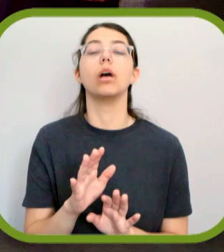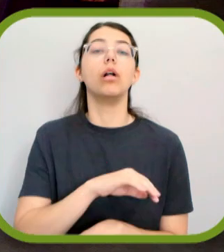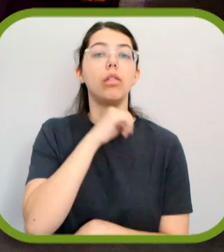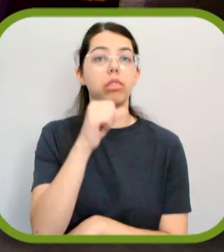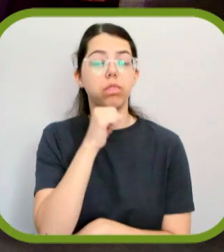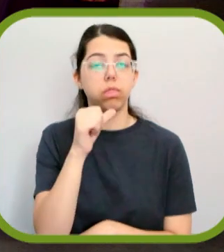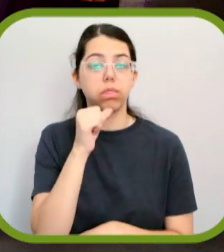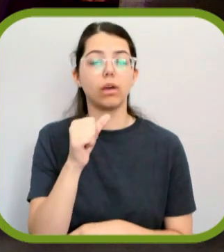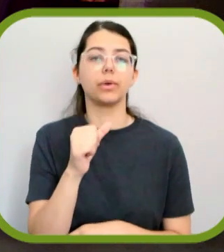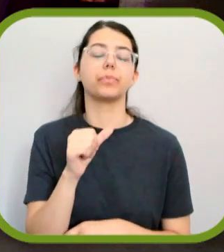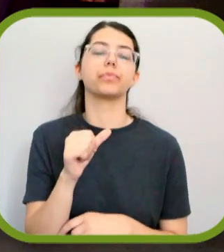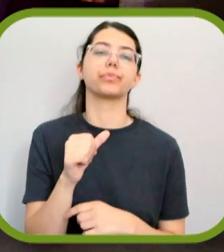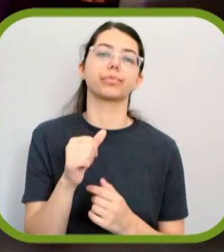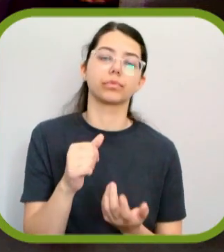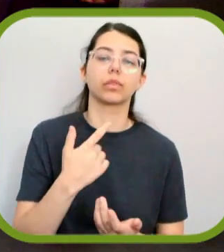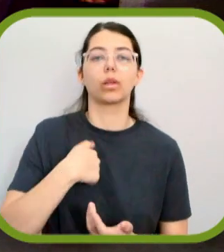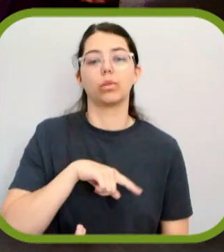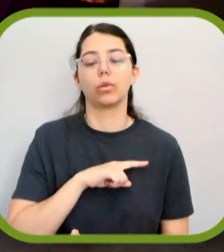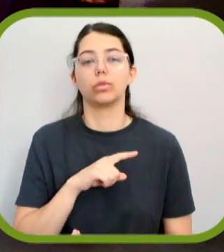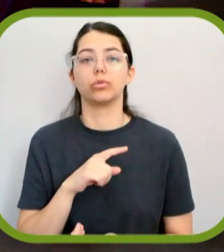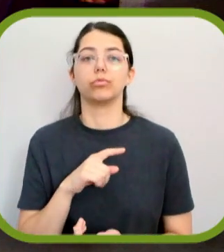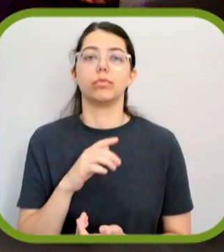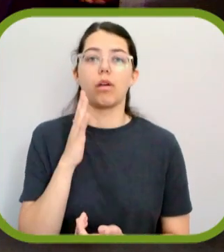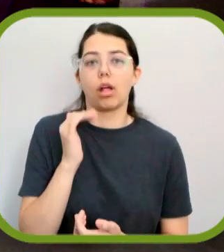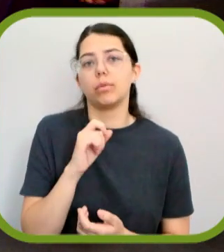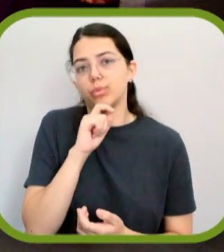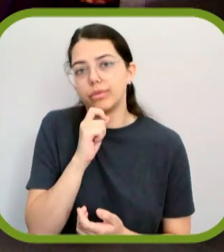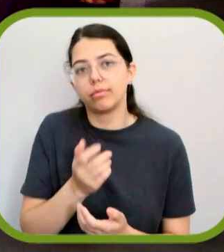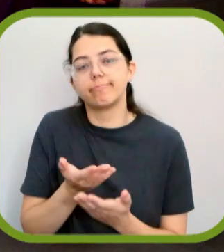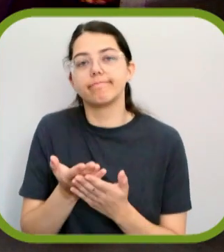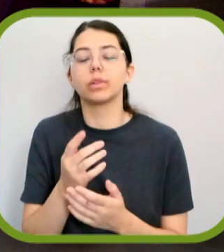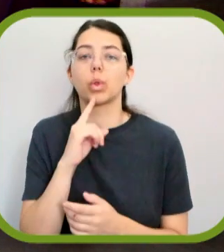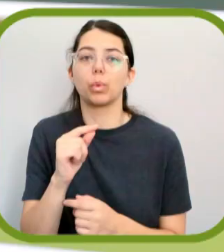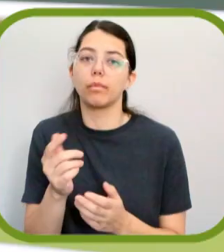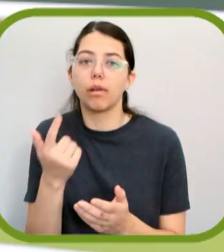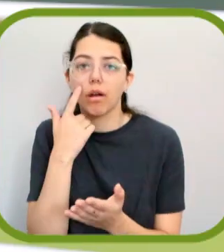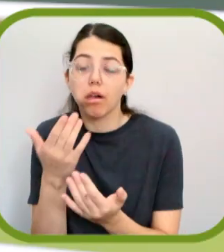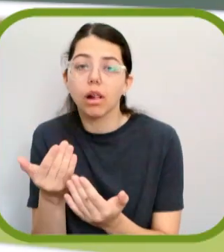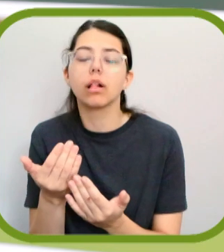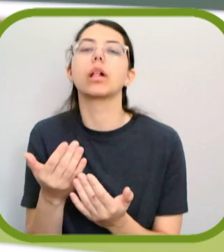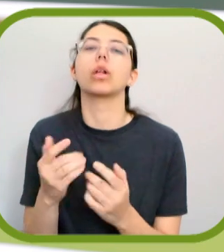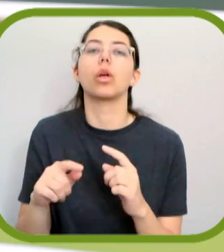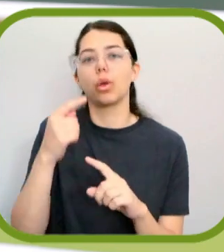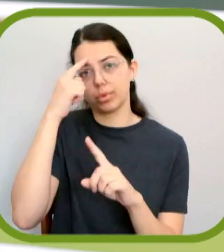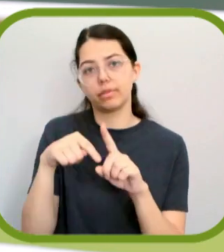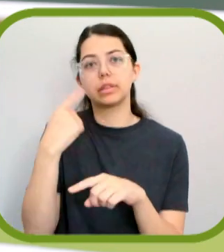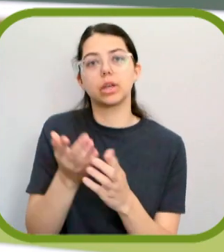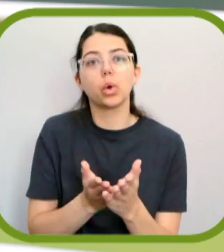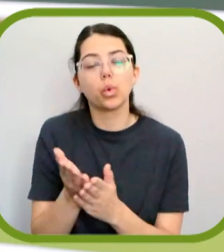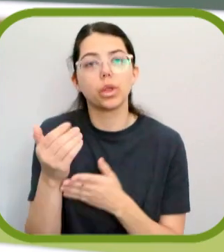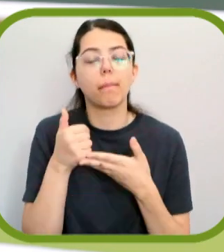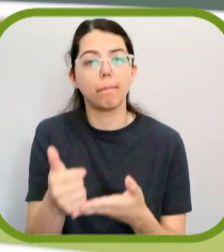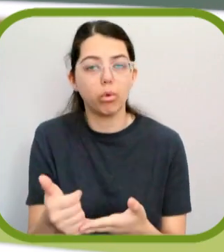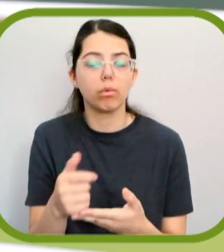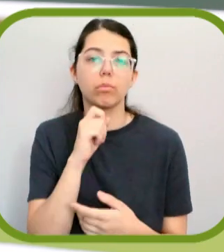forma anónima. Por norma, nós tentamos, ou pelo menos damos essa possibilidade da pessoa se identificar para que possa a